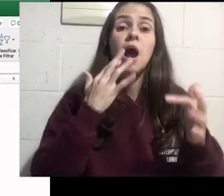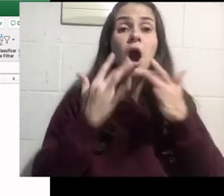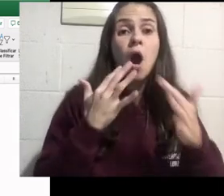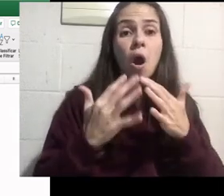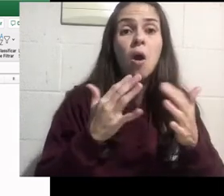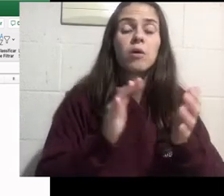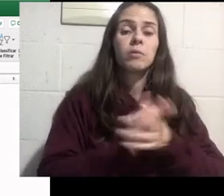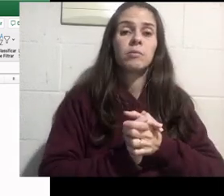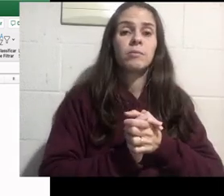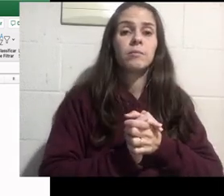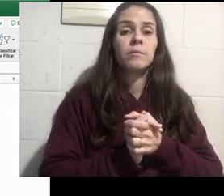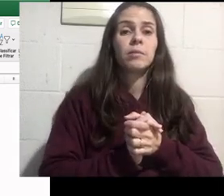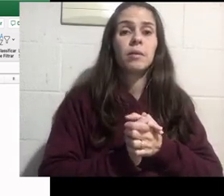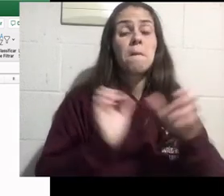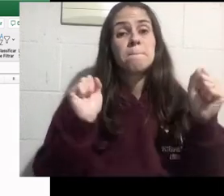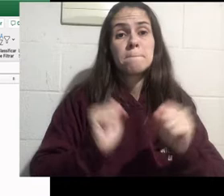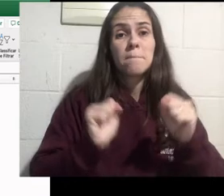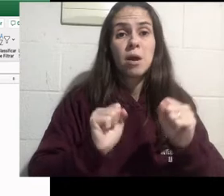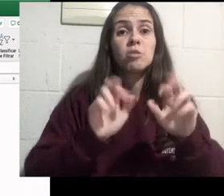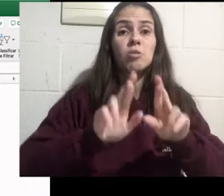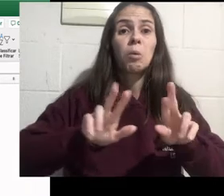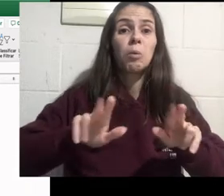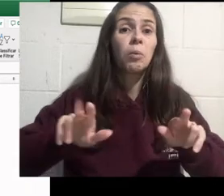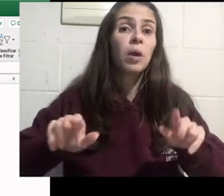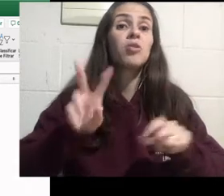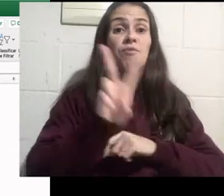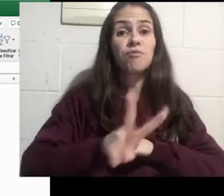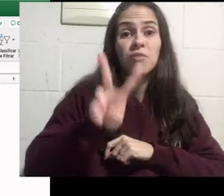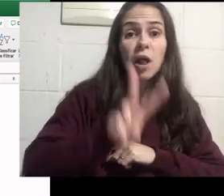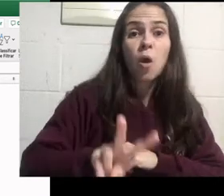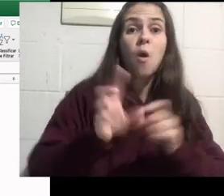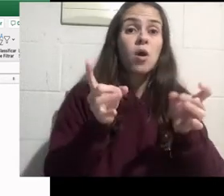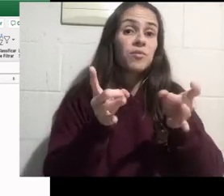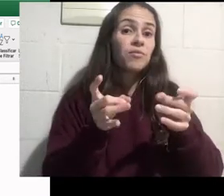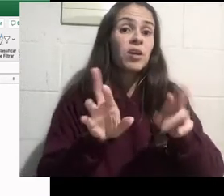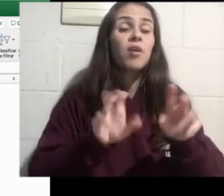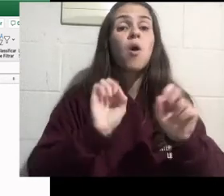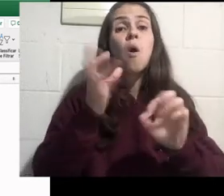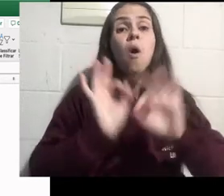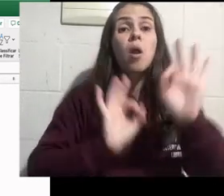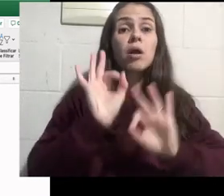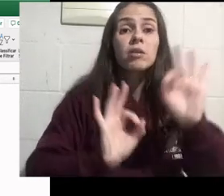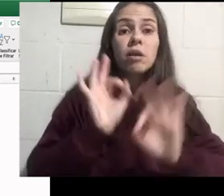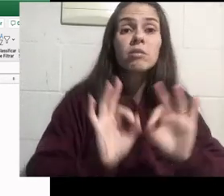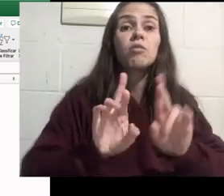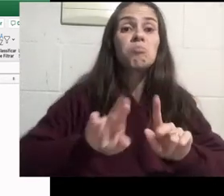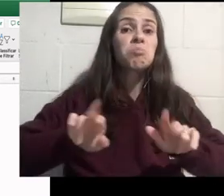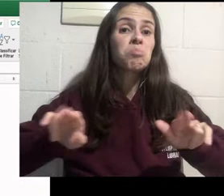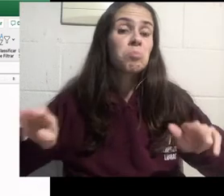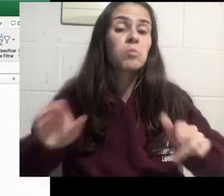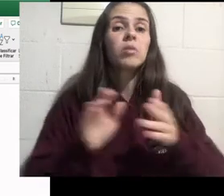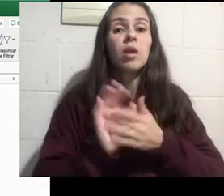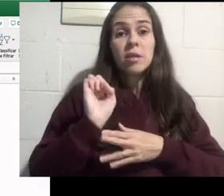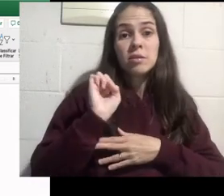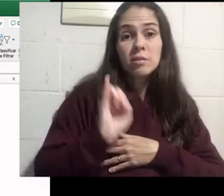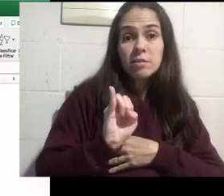essa diversidade pode implicar em custos diferentes, preços diferentes, até mesmo organização do processo produtivo diferente. Então,